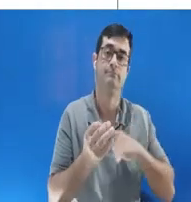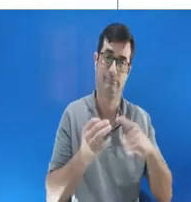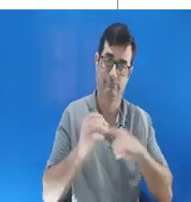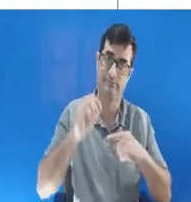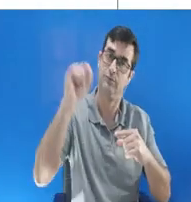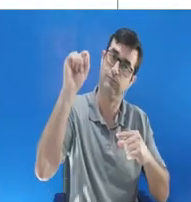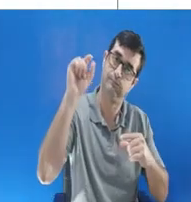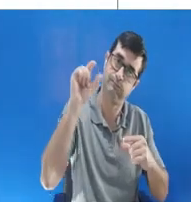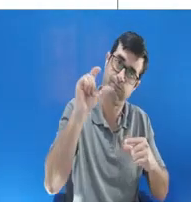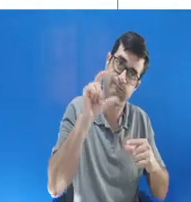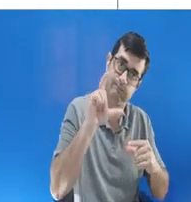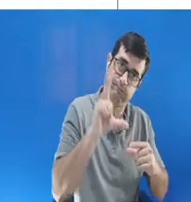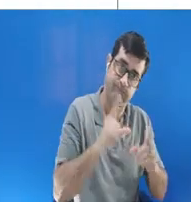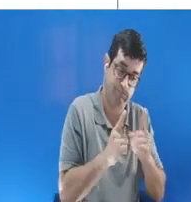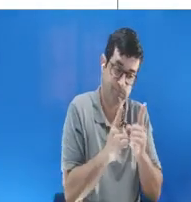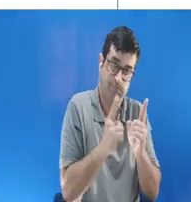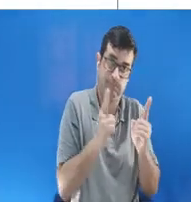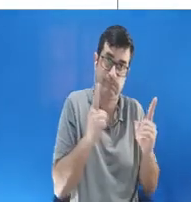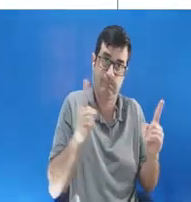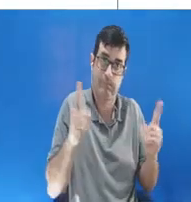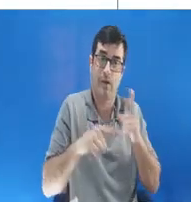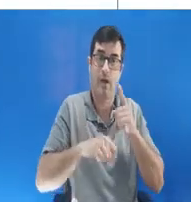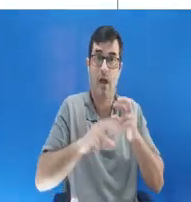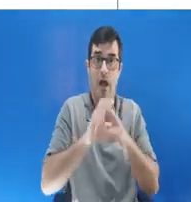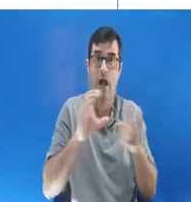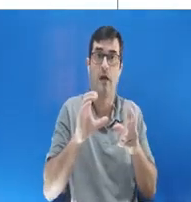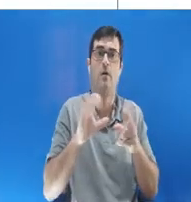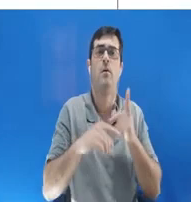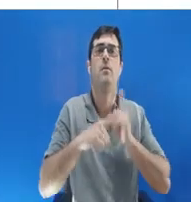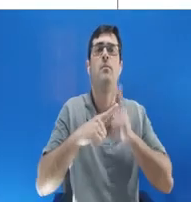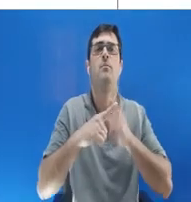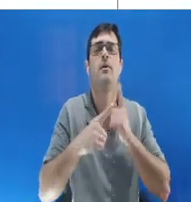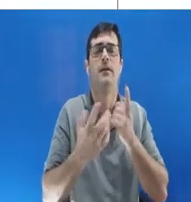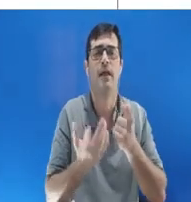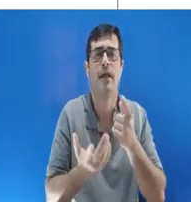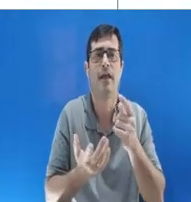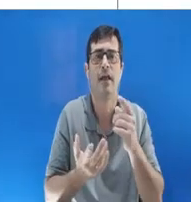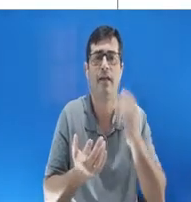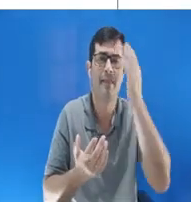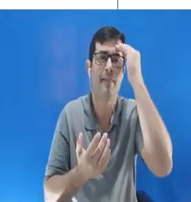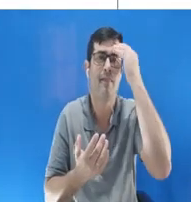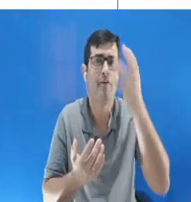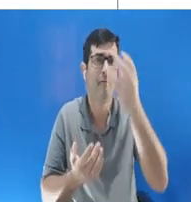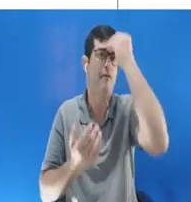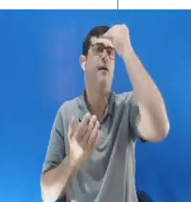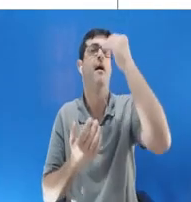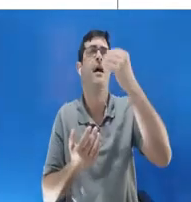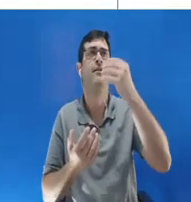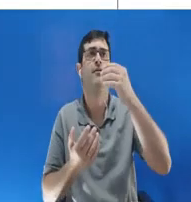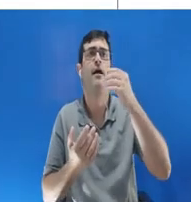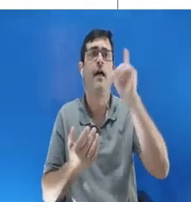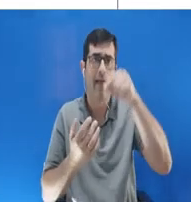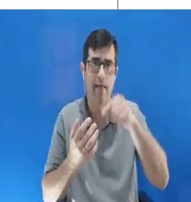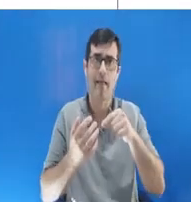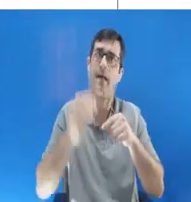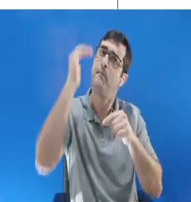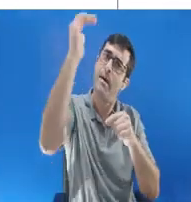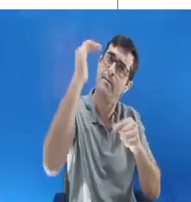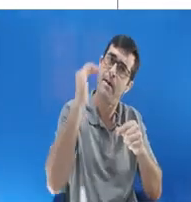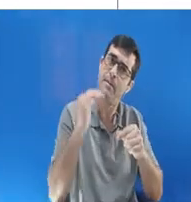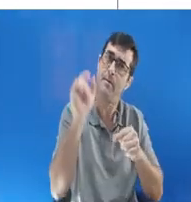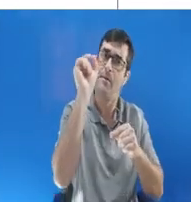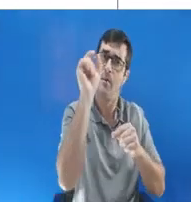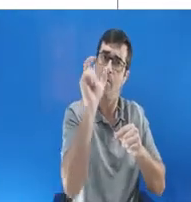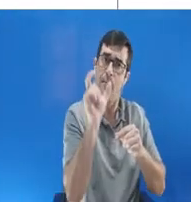tendência. Mas por que isso? É importante que vocês entendam e não decorem, é de cima para baixo. Não, é de cima